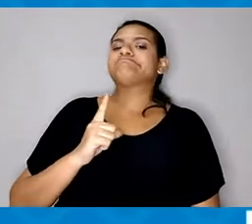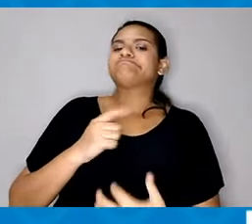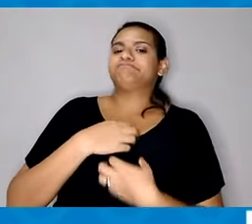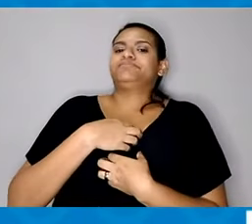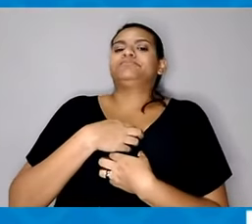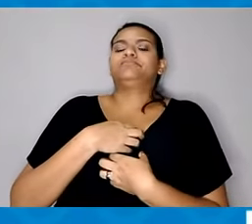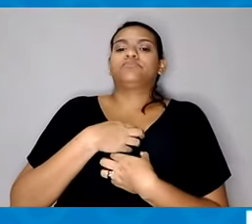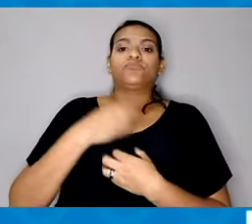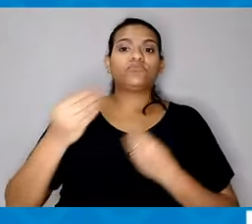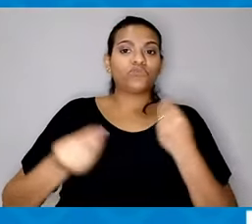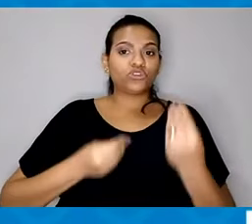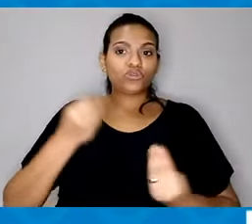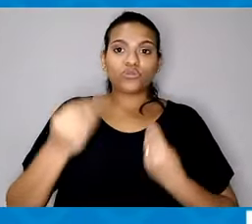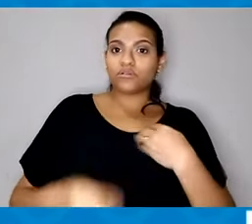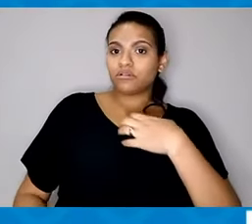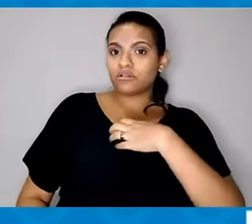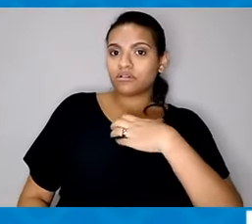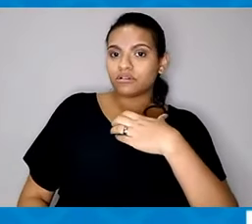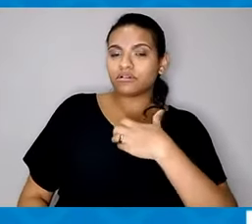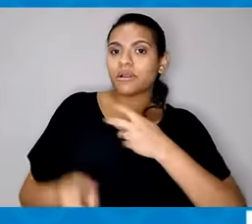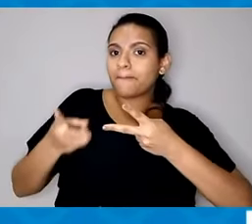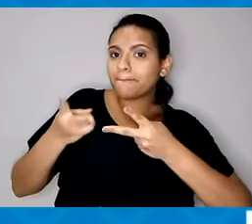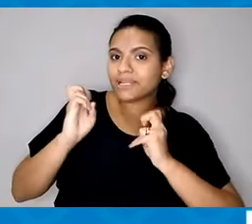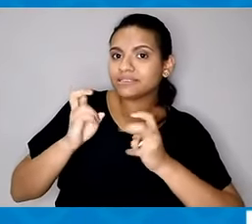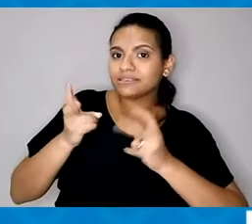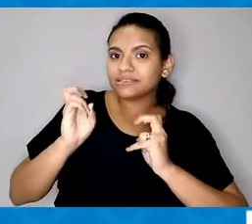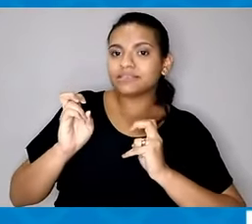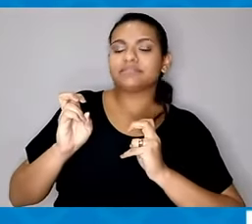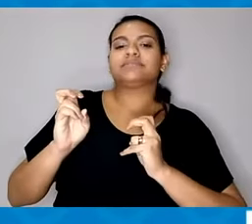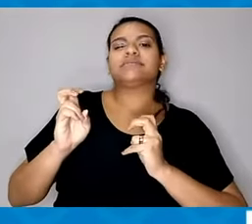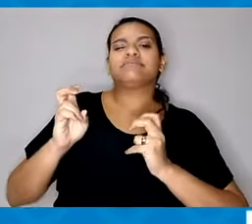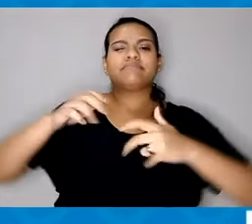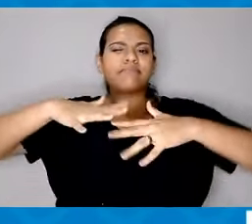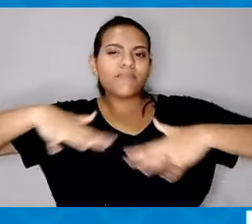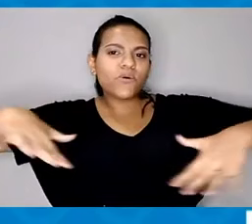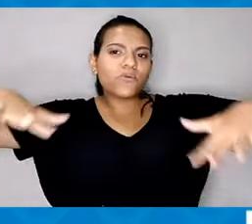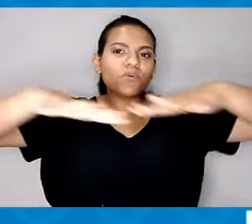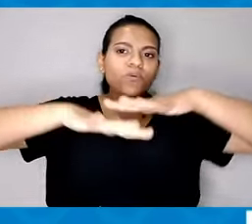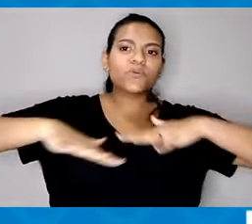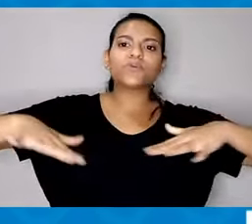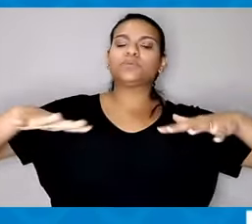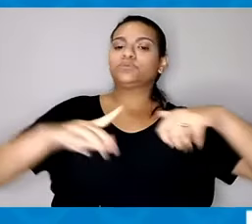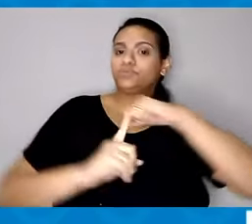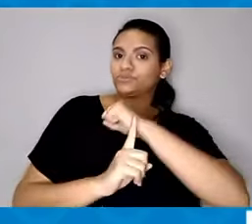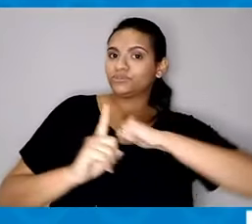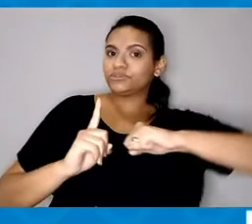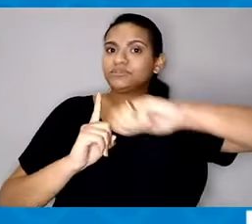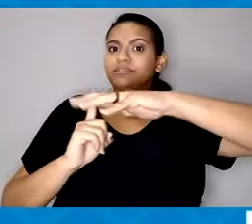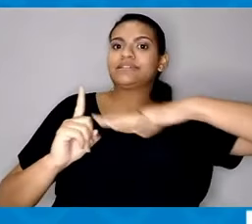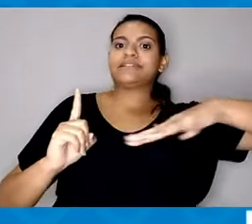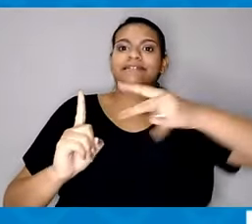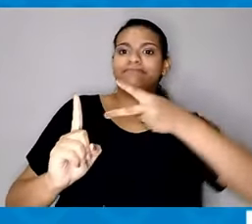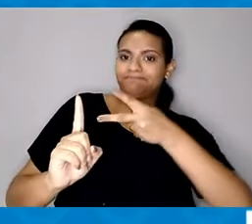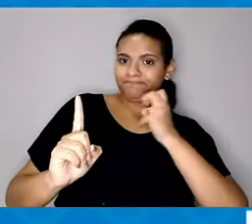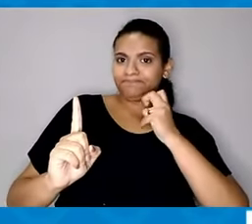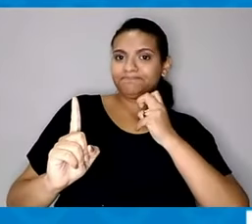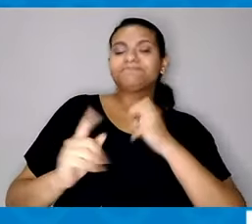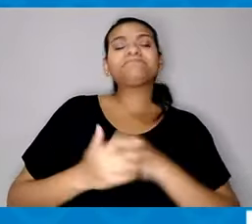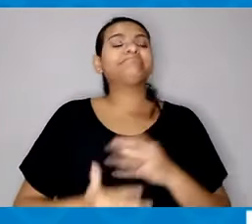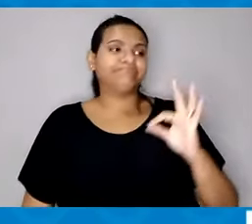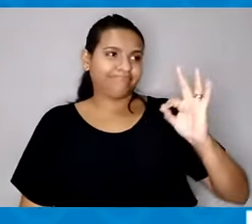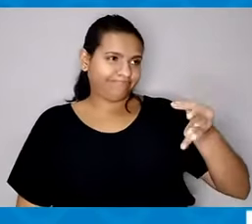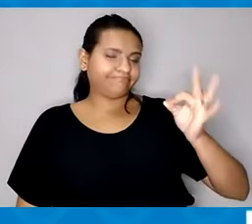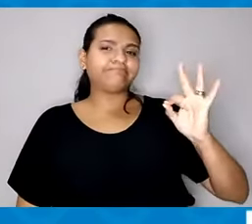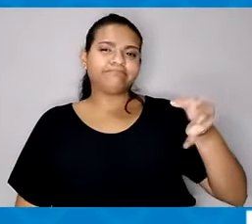percepção de mundo e de participação mais ativa na sociedade. Eu imagino que isso tem um reflexo. Sem dúvida, porque